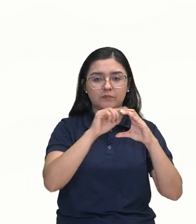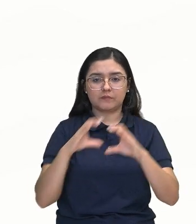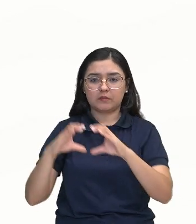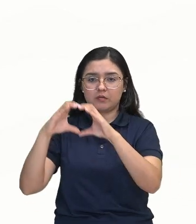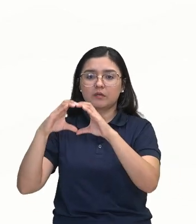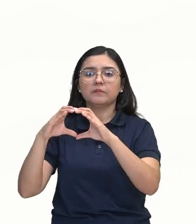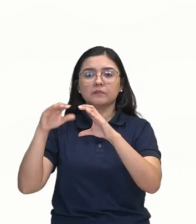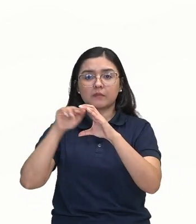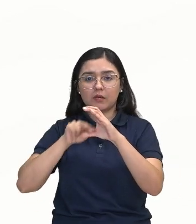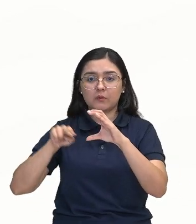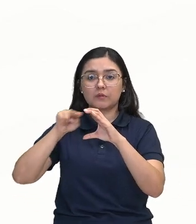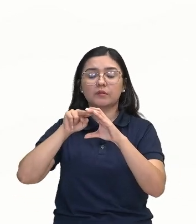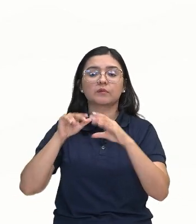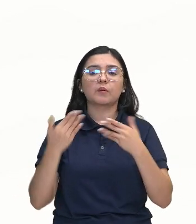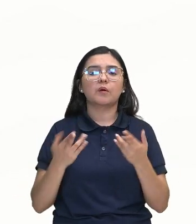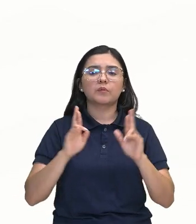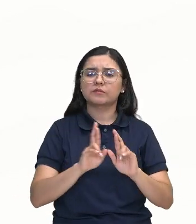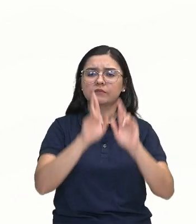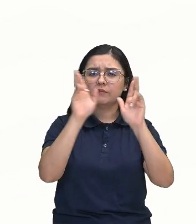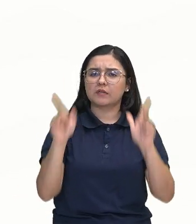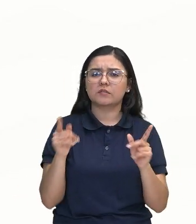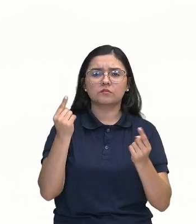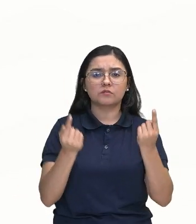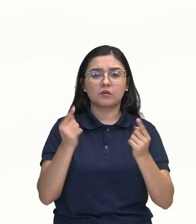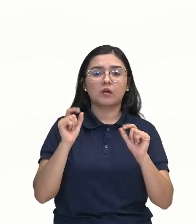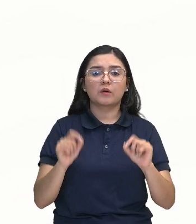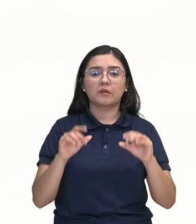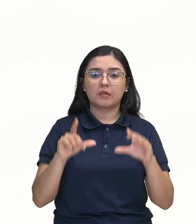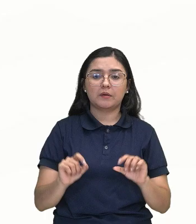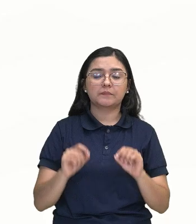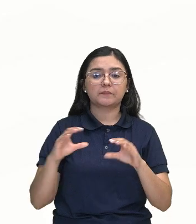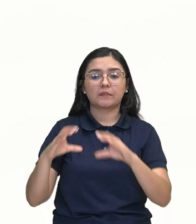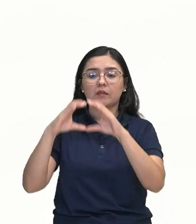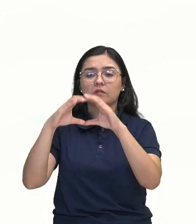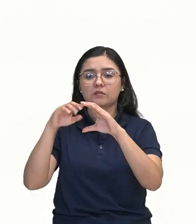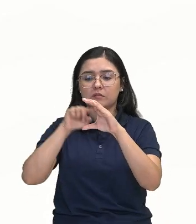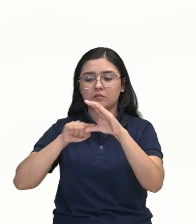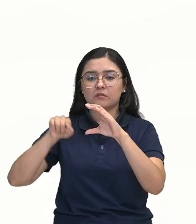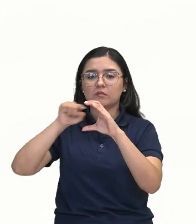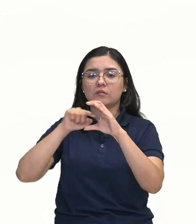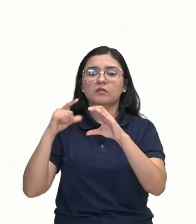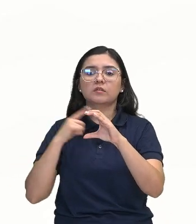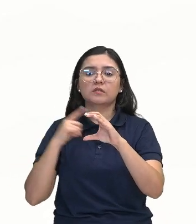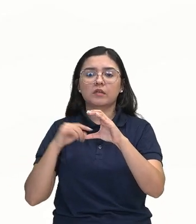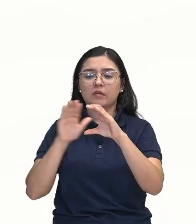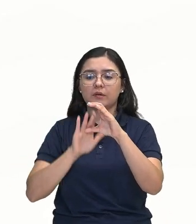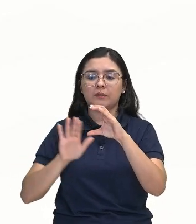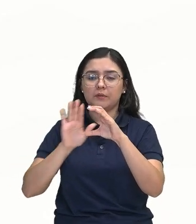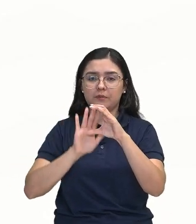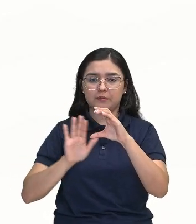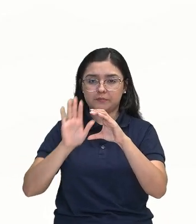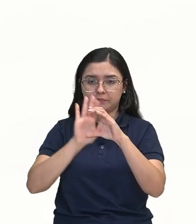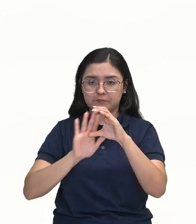círculo. A diferença de uma para a outra é que o círculo, ele possui aqui no caso uma região pintada